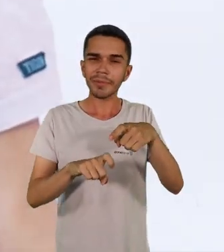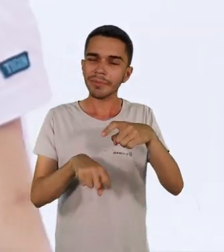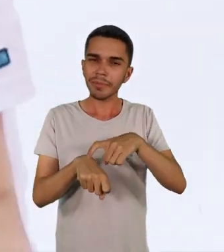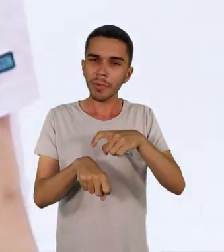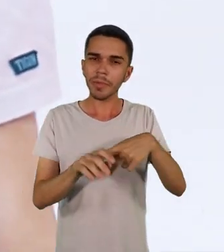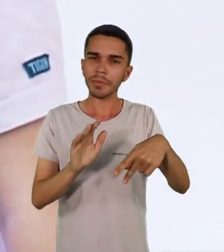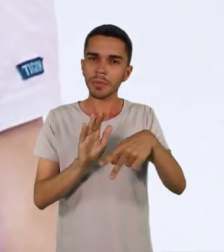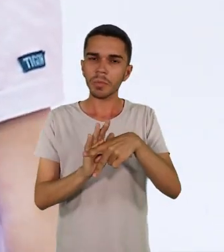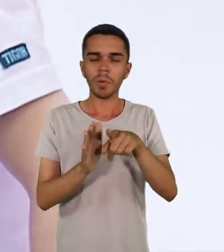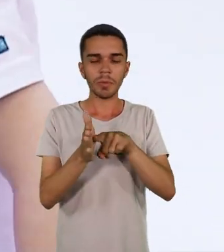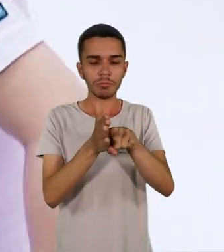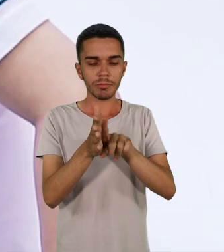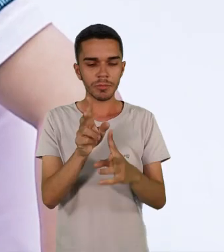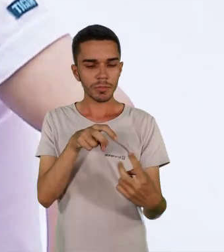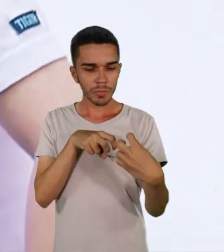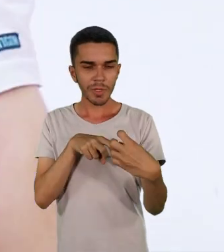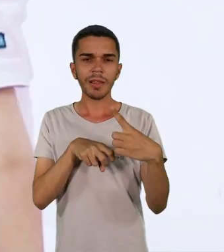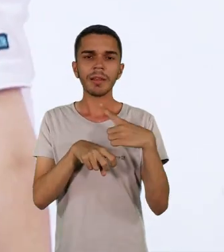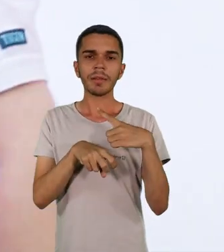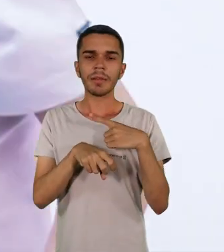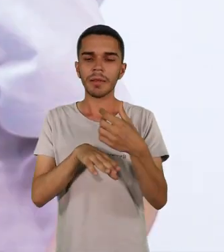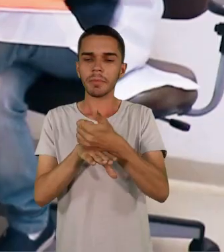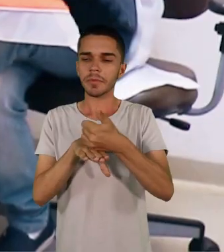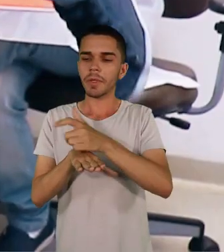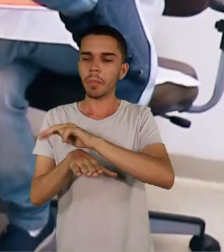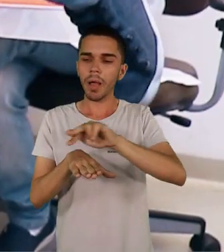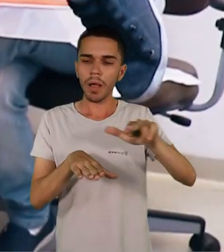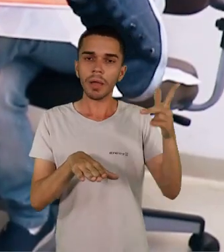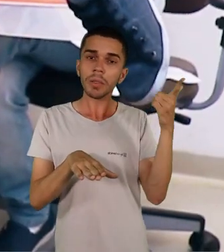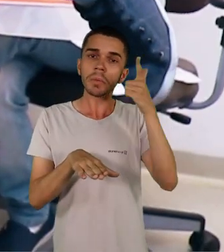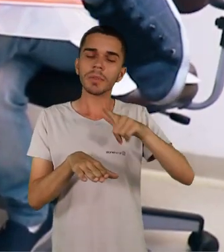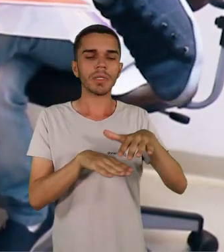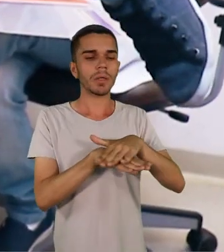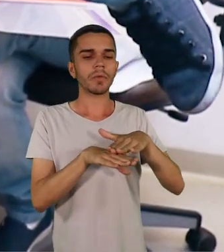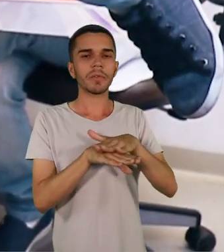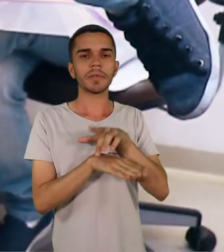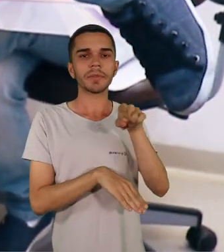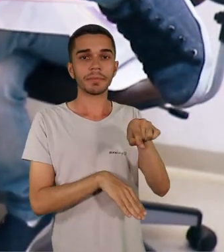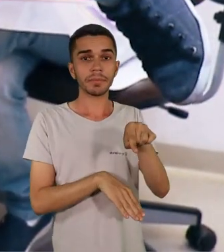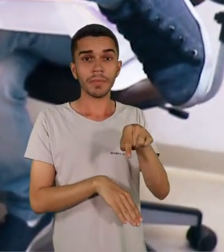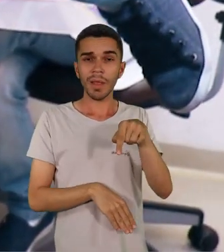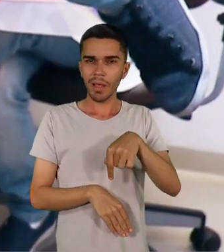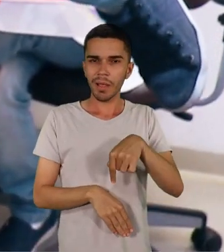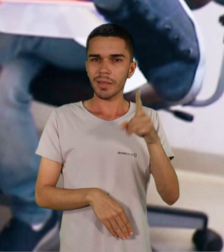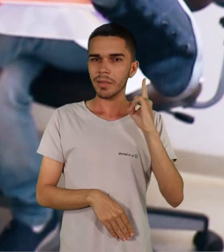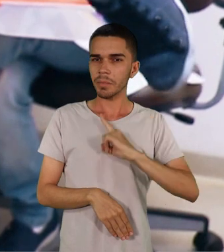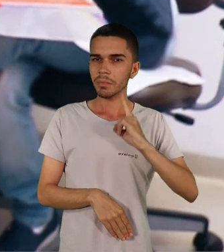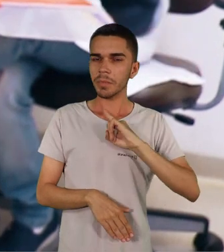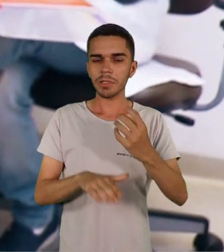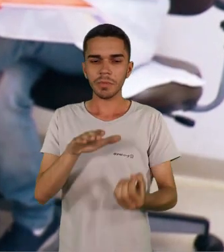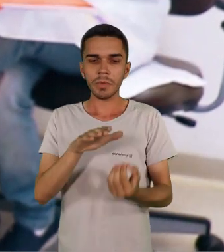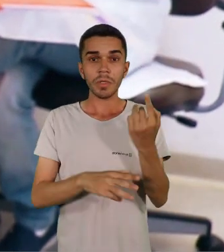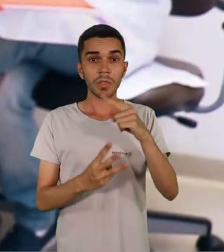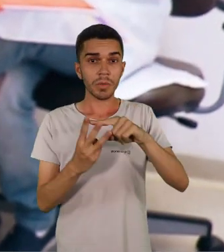da consulta, vários profissionais que podem abordar. Então, aqui em Minas, foram criados 3 centros de